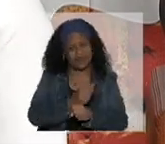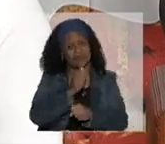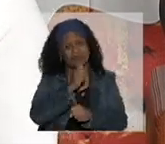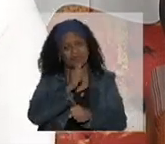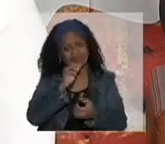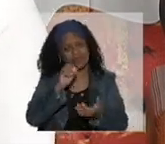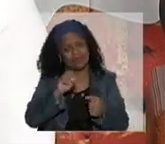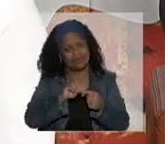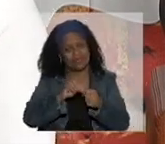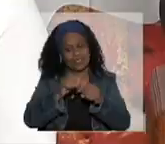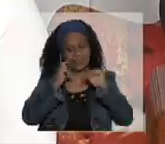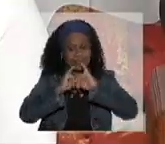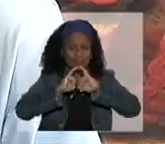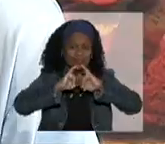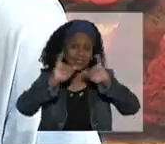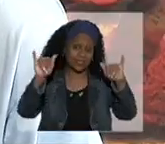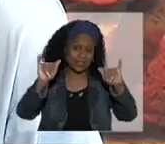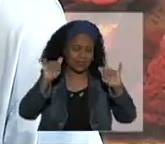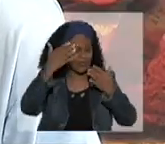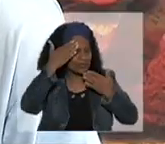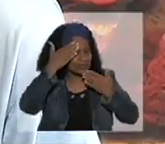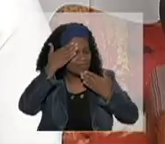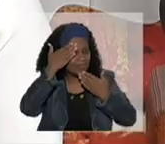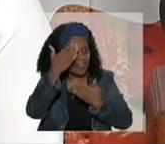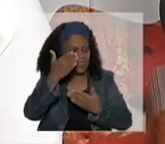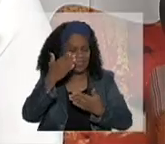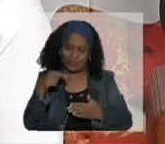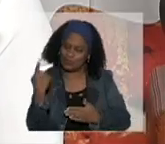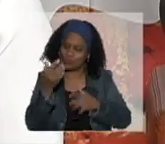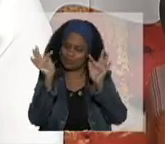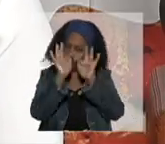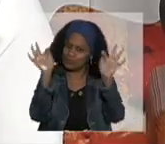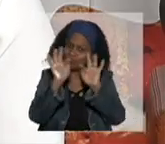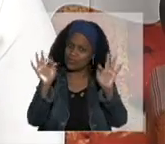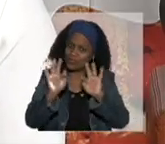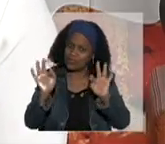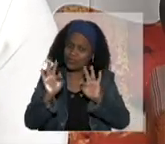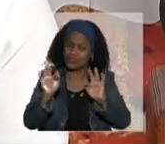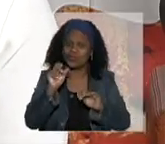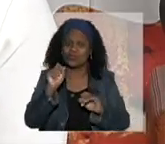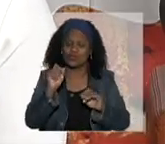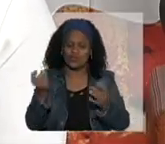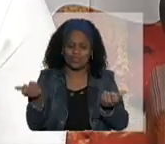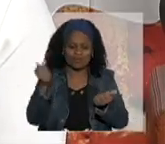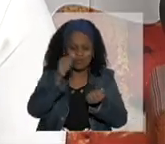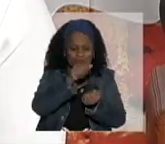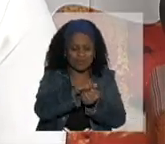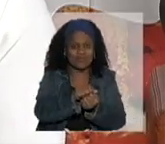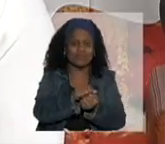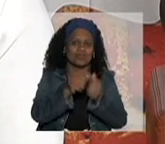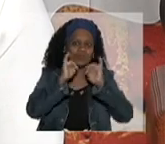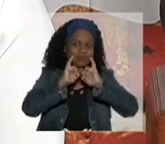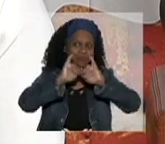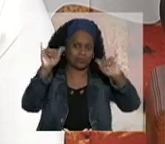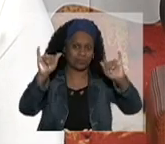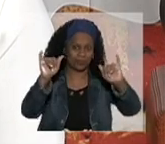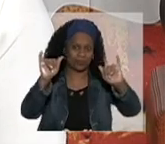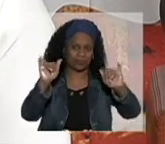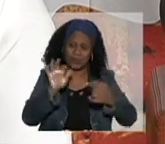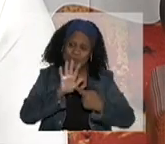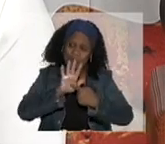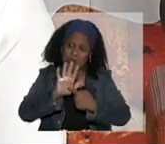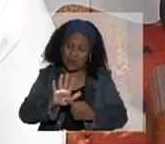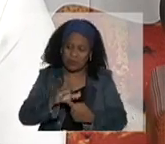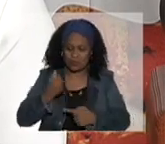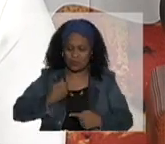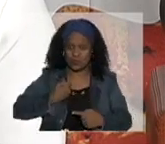sem realização da campanha, a gente agradece, a gente está muito feliz com a adesão à campanha, né? Isso